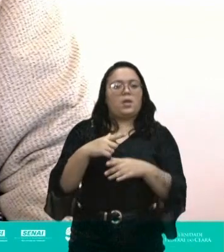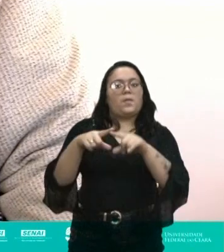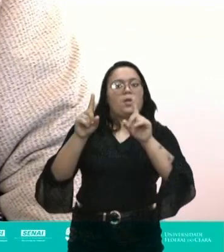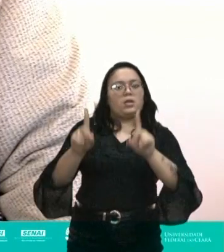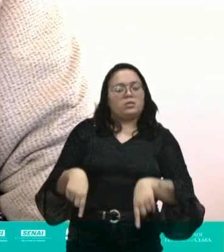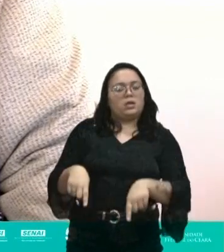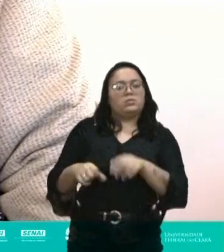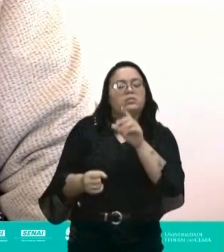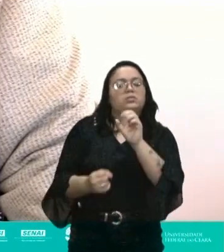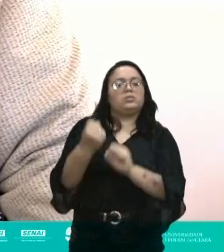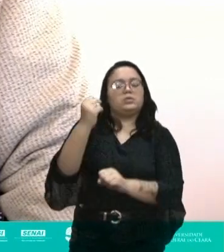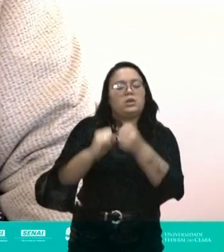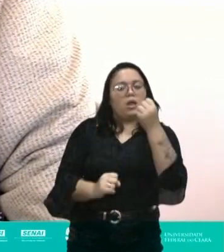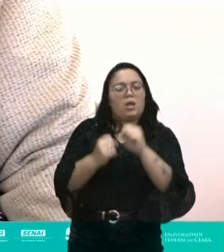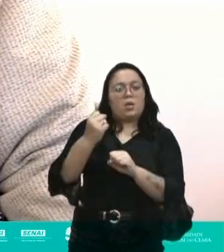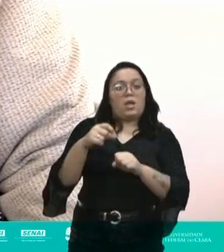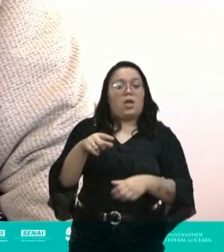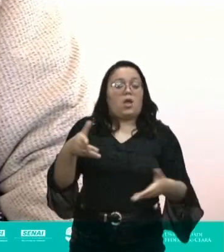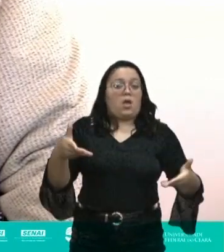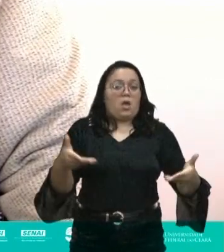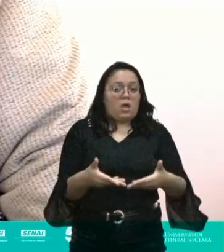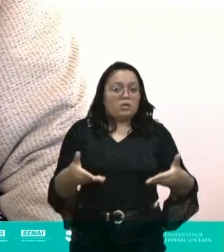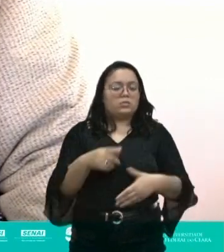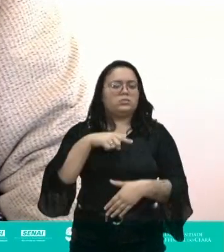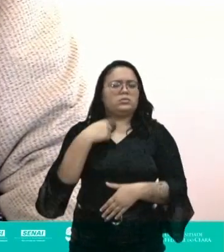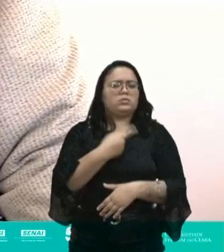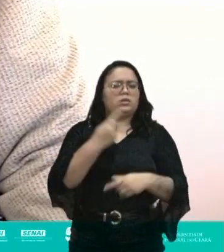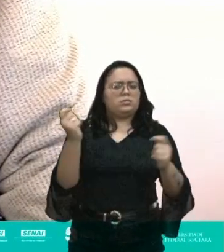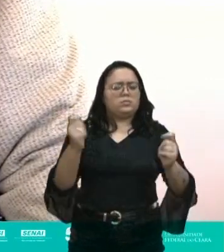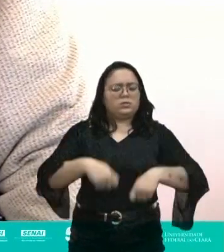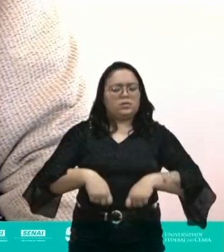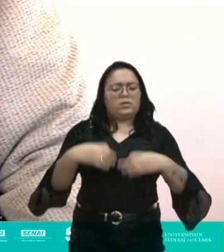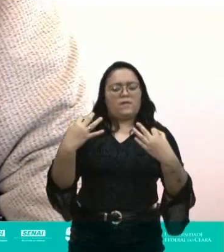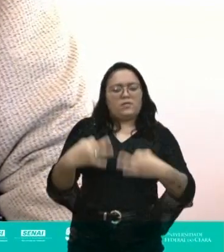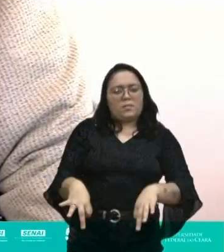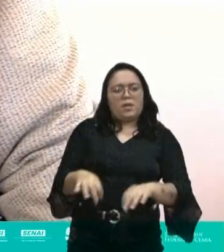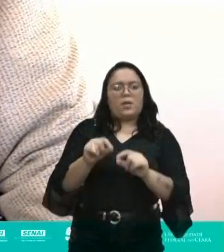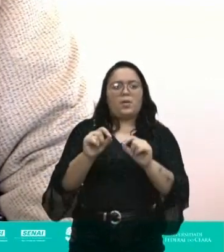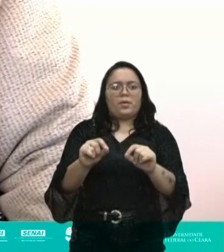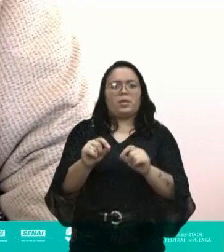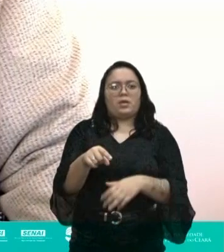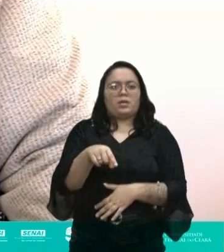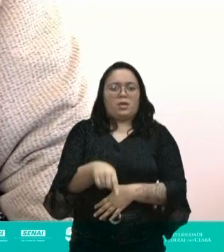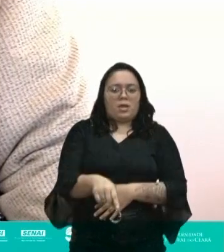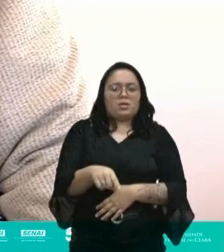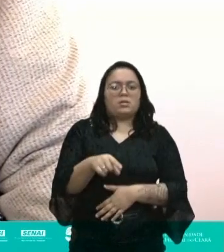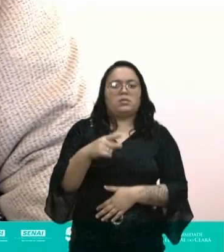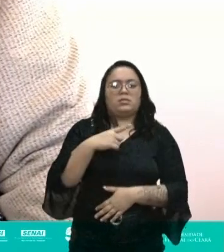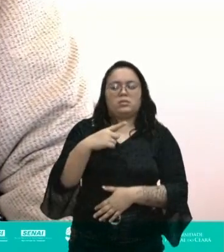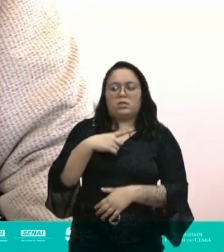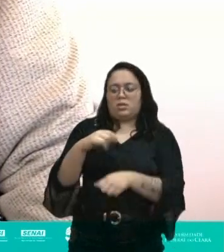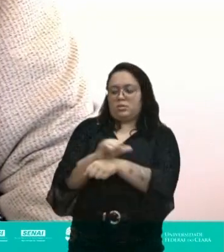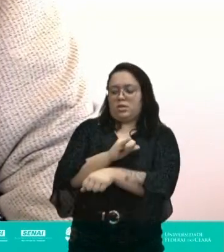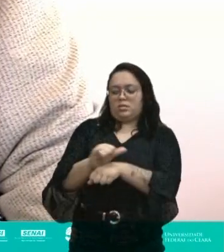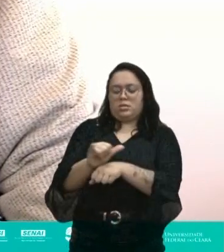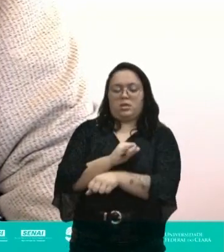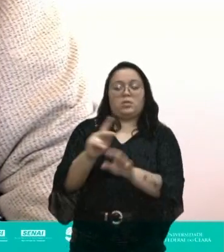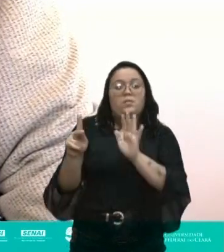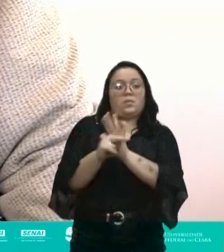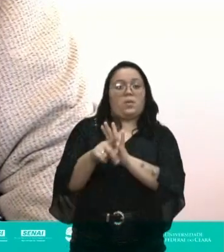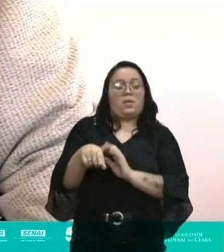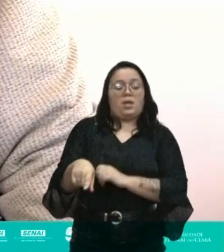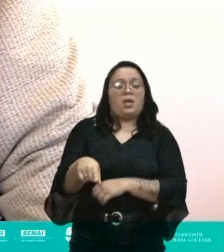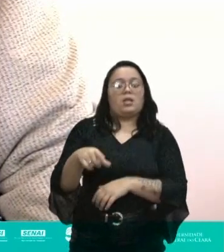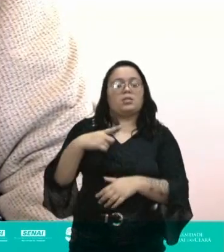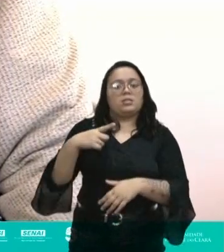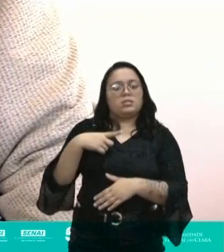recente de Portugal. Hoje, podemos afirmar que a aposta de Portugal no hidrogênio foi acertada e que a Estratégia Nacional para o Hidrogênio foi